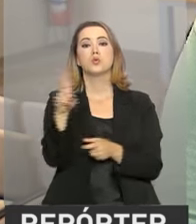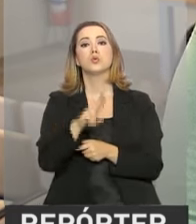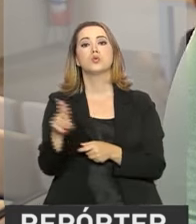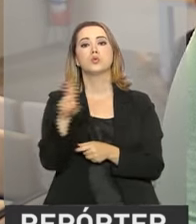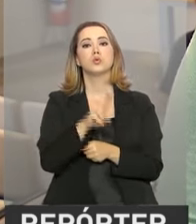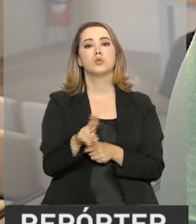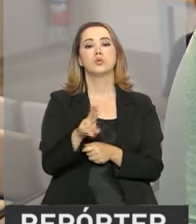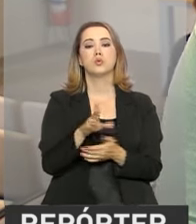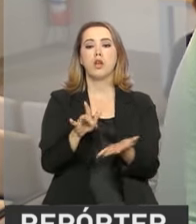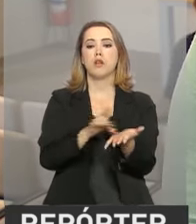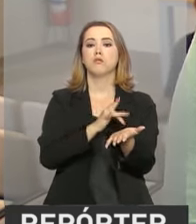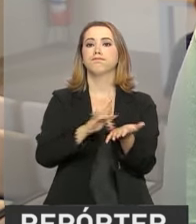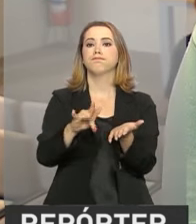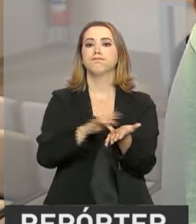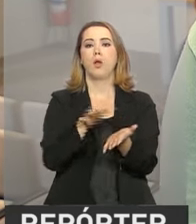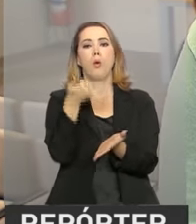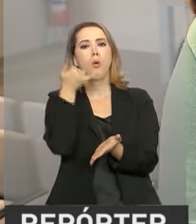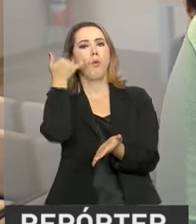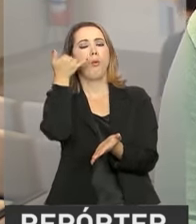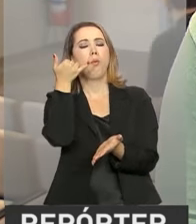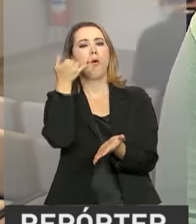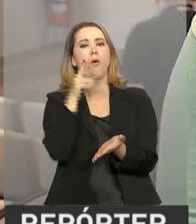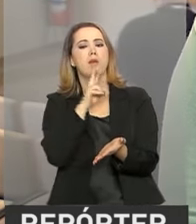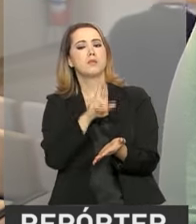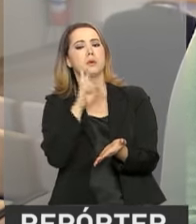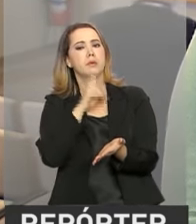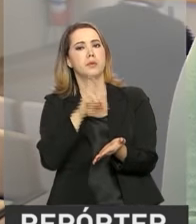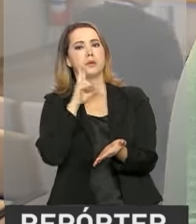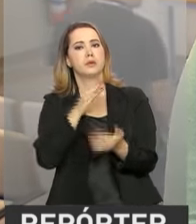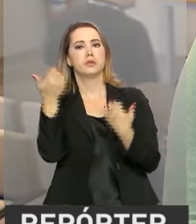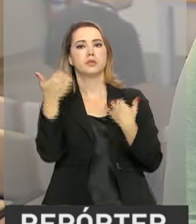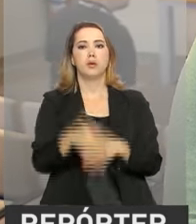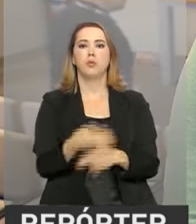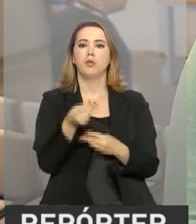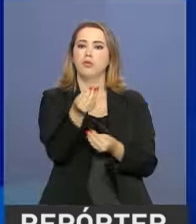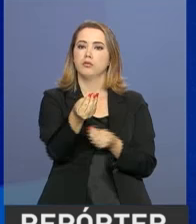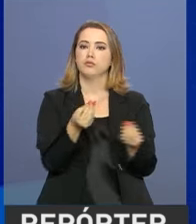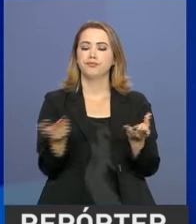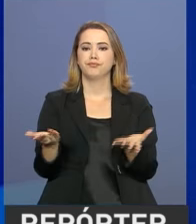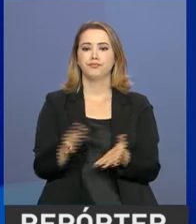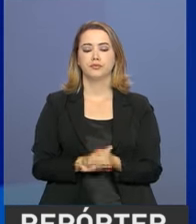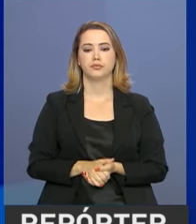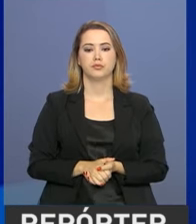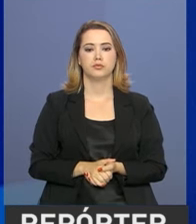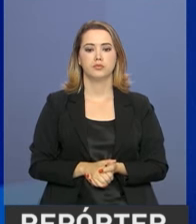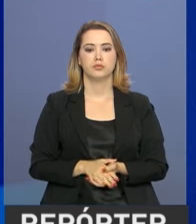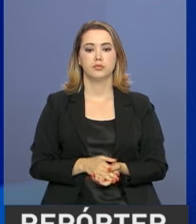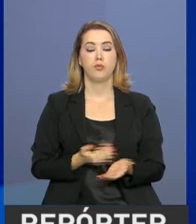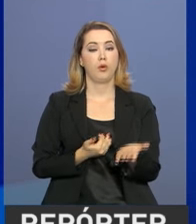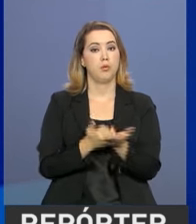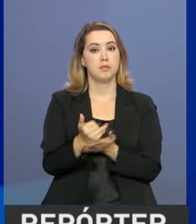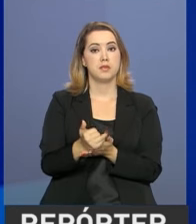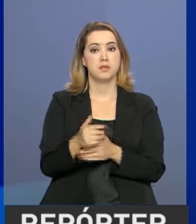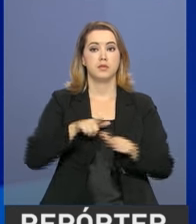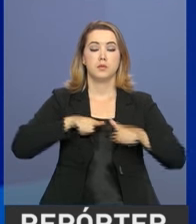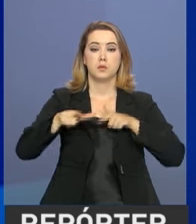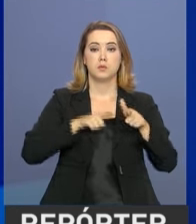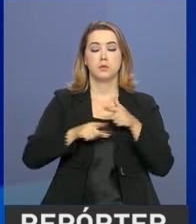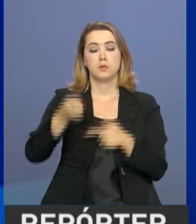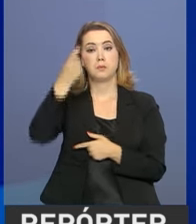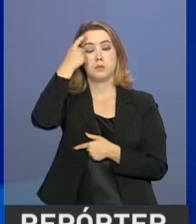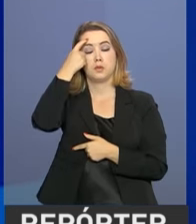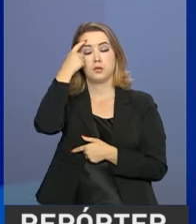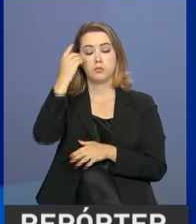central de telefonia celular para repassar o gabarito das provas aos candidatos. a partir de um trabalho de inteligência desenvolvido pela Polícia